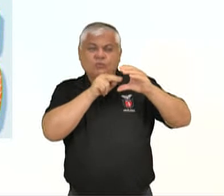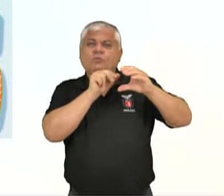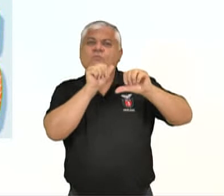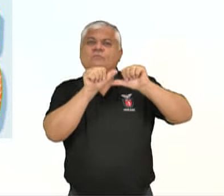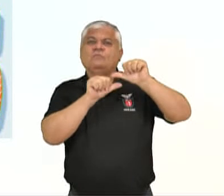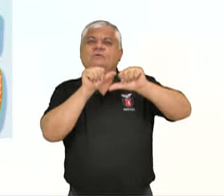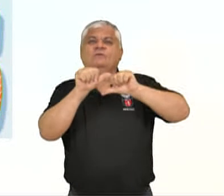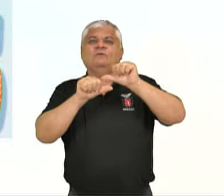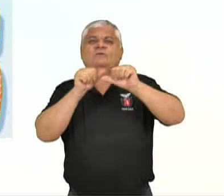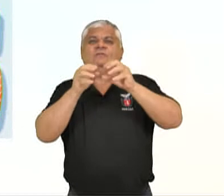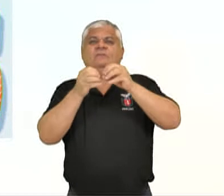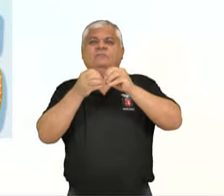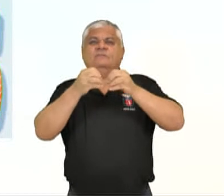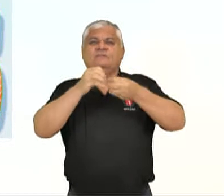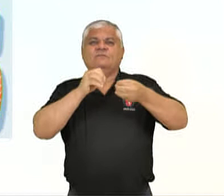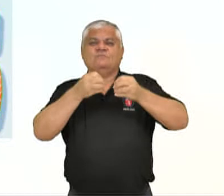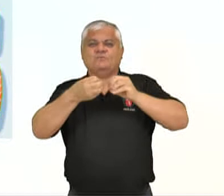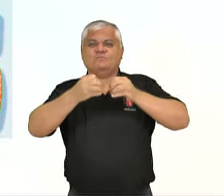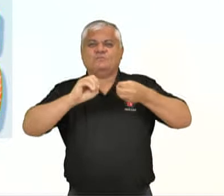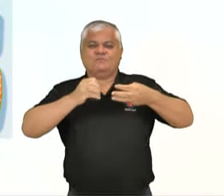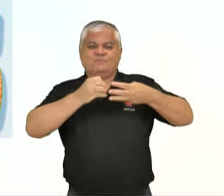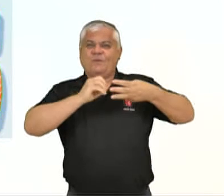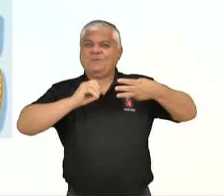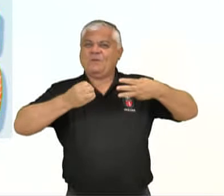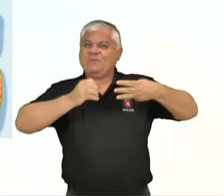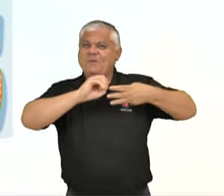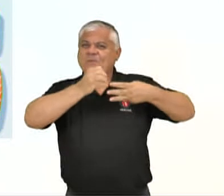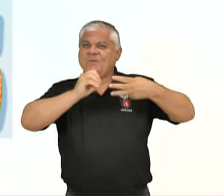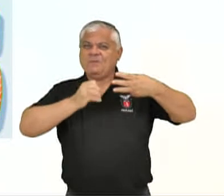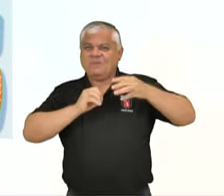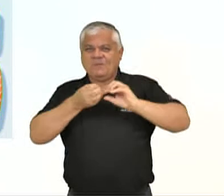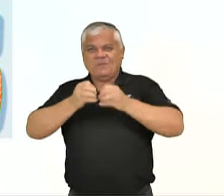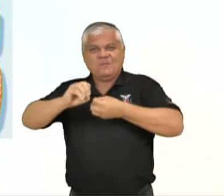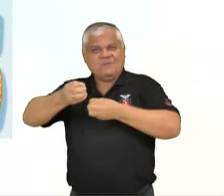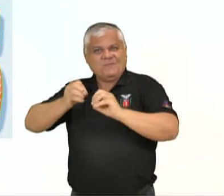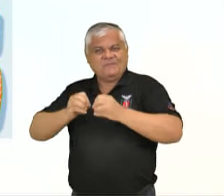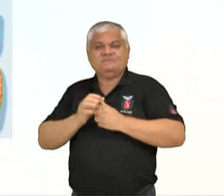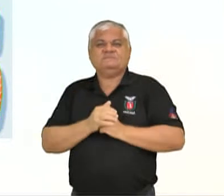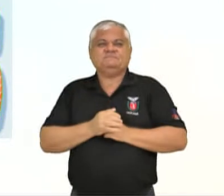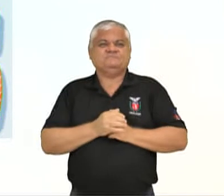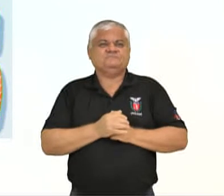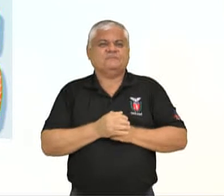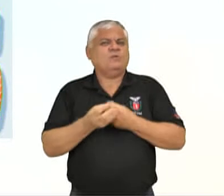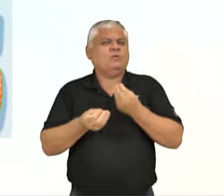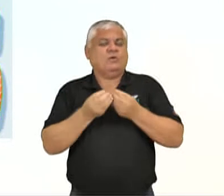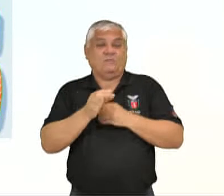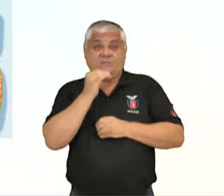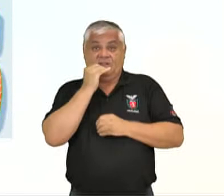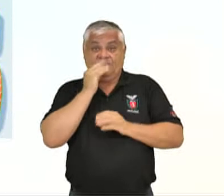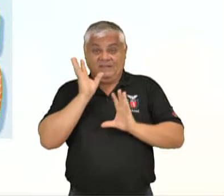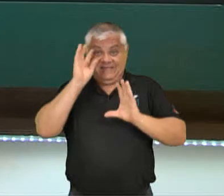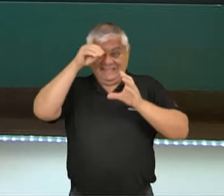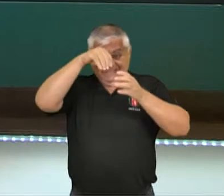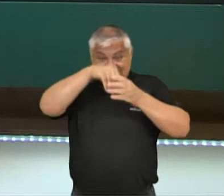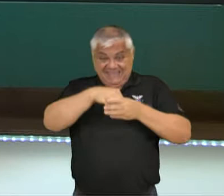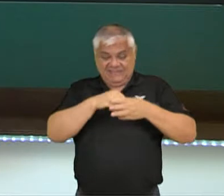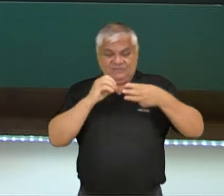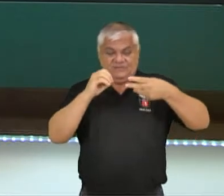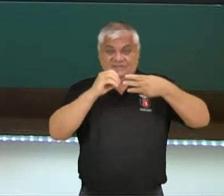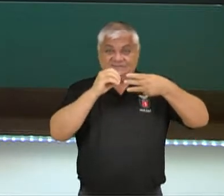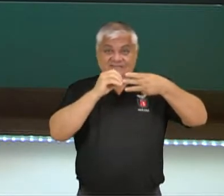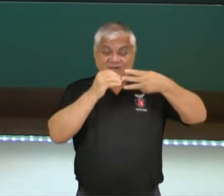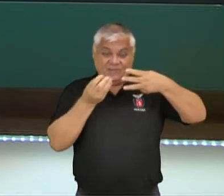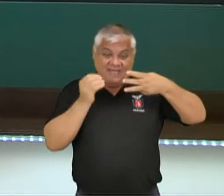a célula vai se dividir. E vamos entender um pouquinho por quê. Imagina que dentro da nossa célula, o nosso